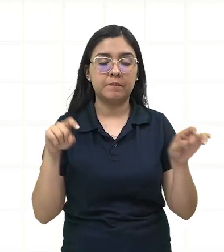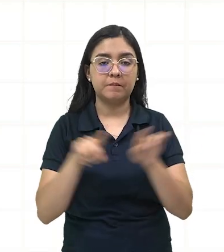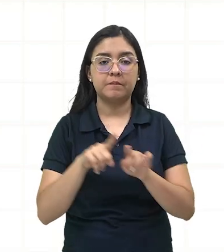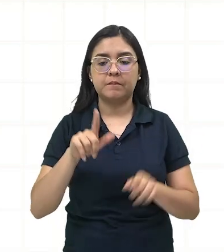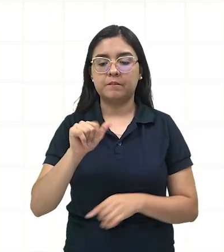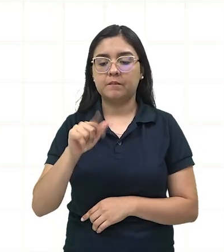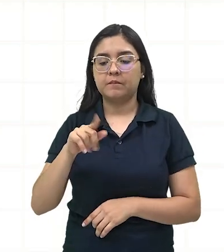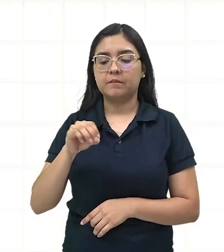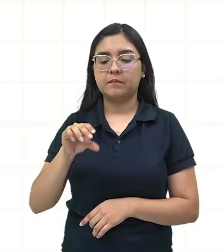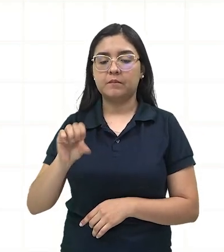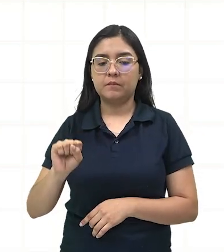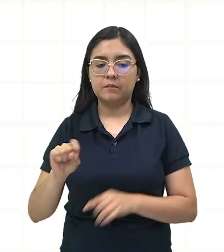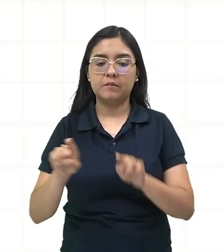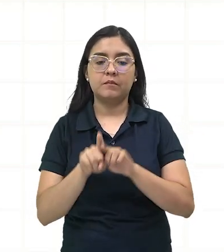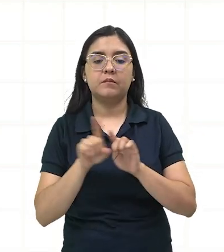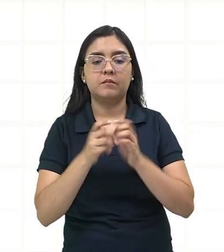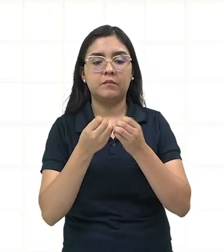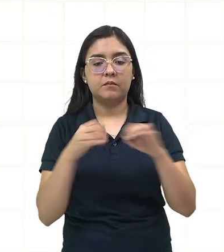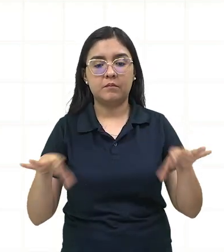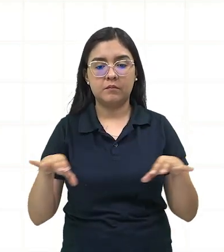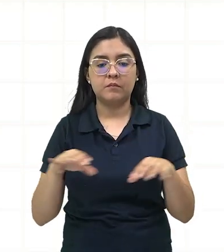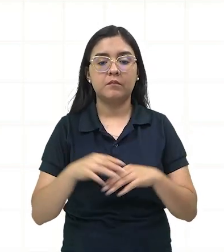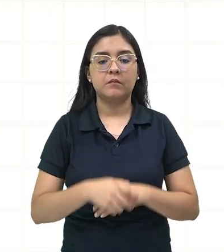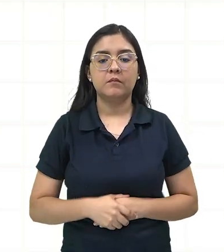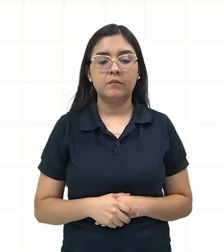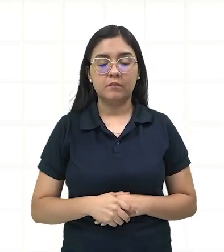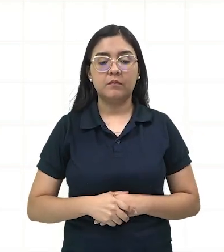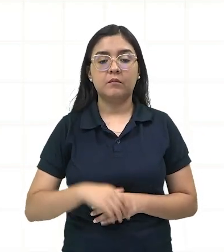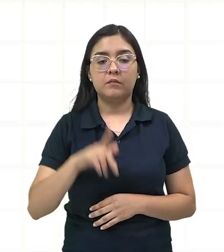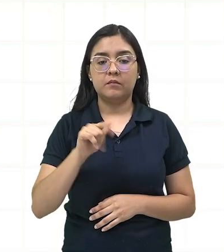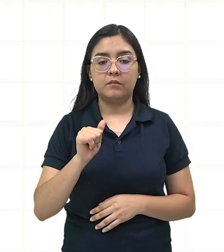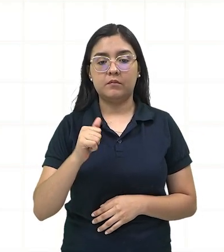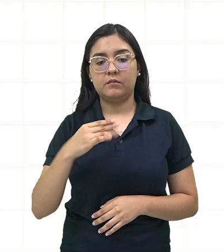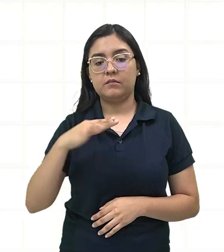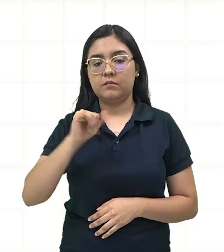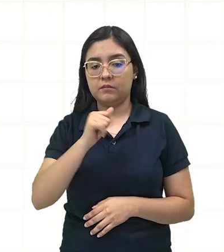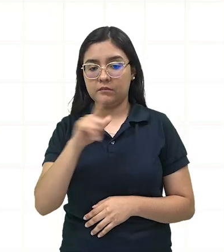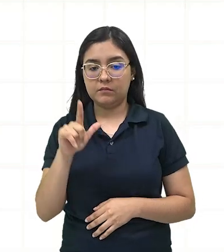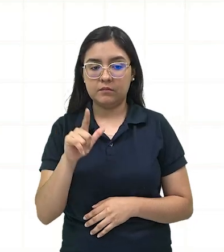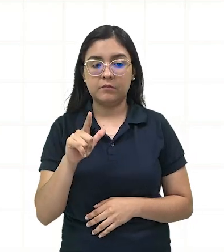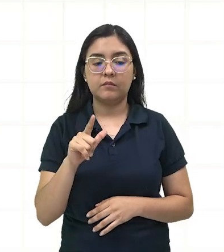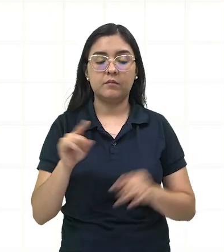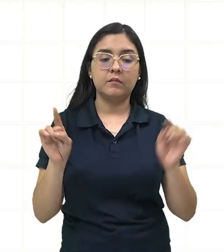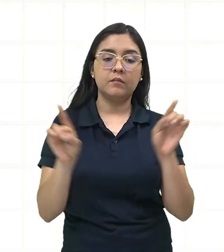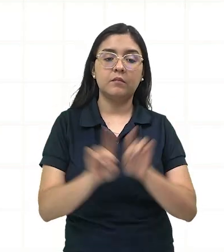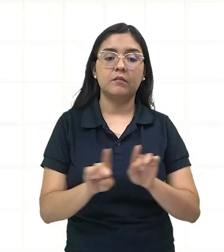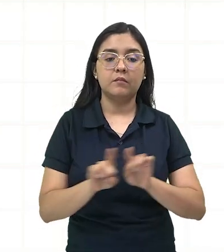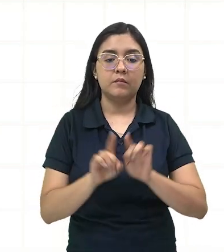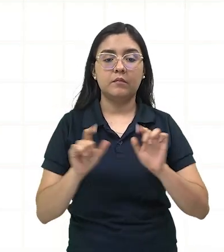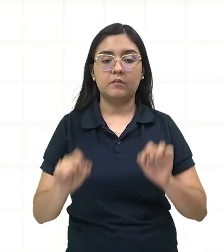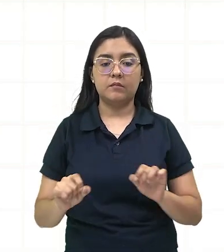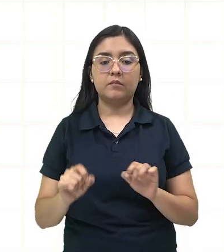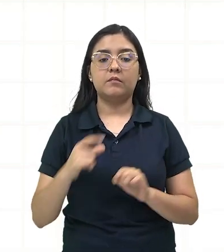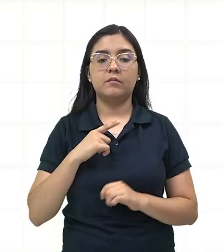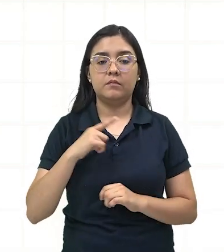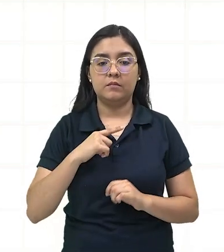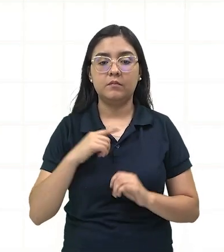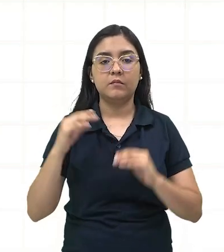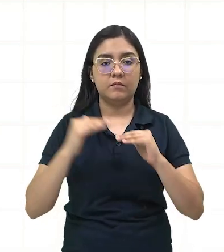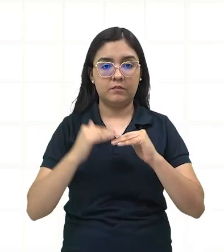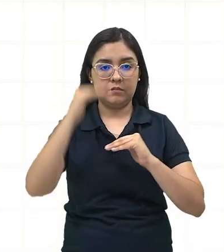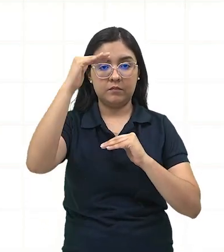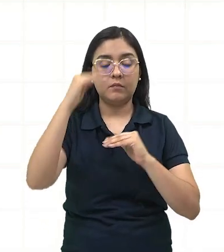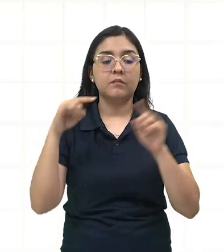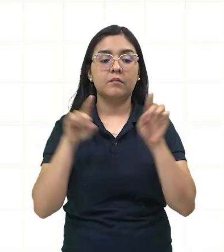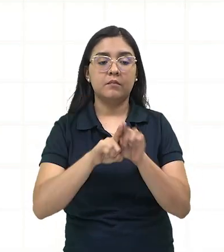aqui o Oceano Glacial Ártico, tá bom? A mesma coisa aqui para cima e para